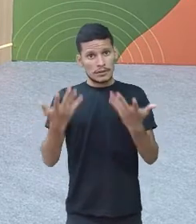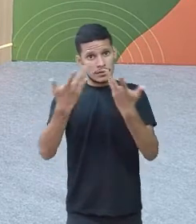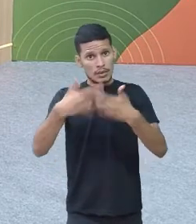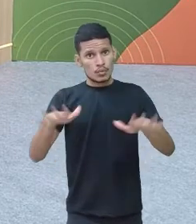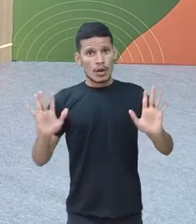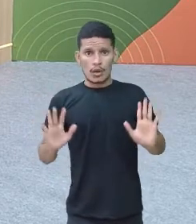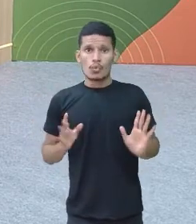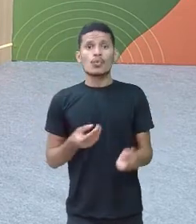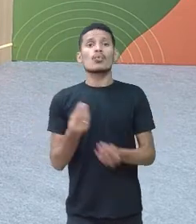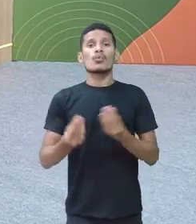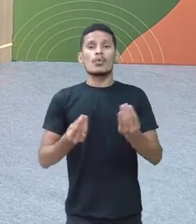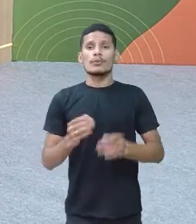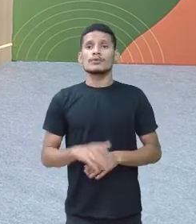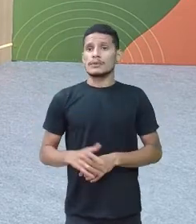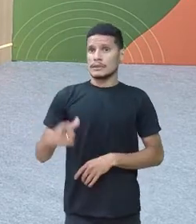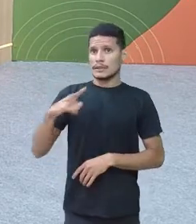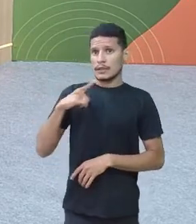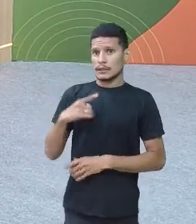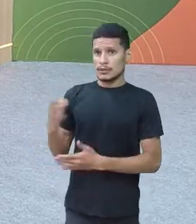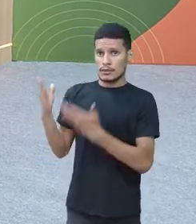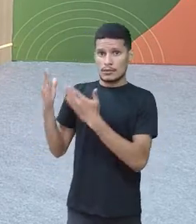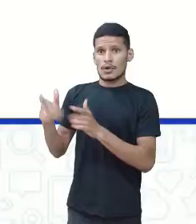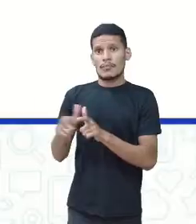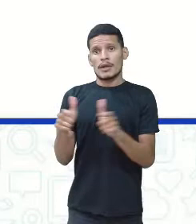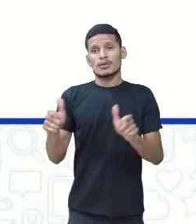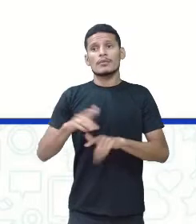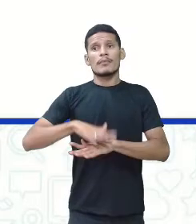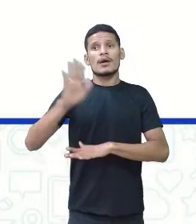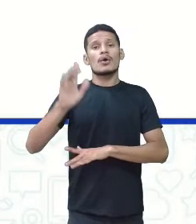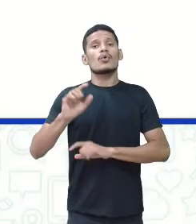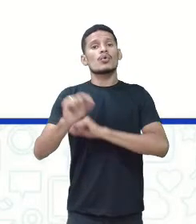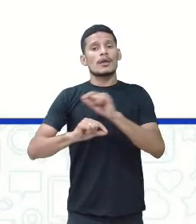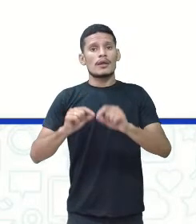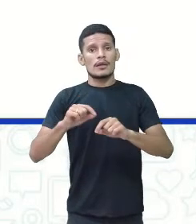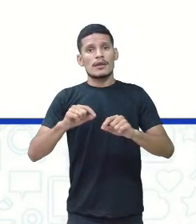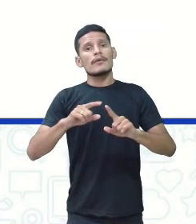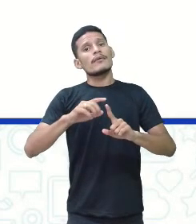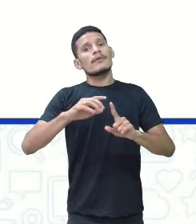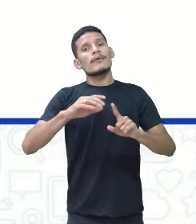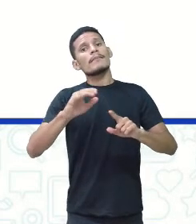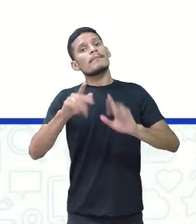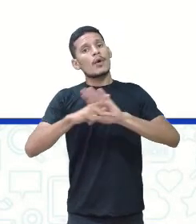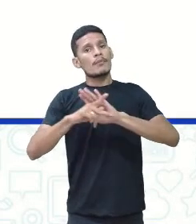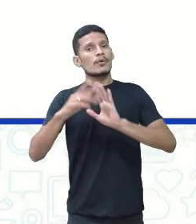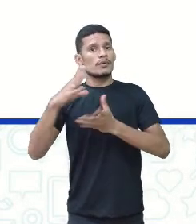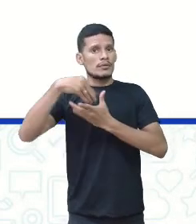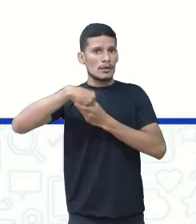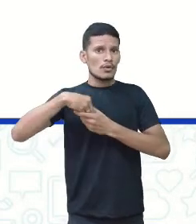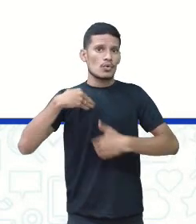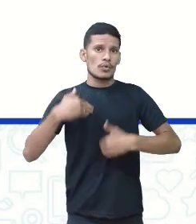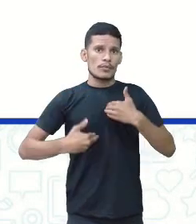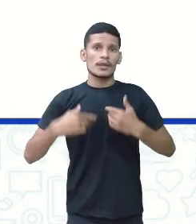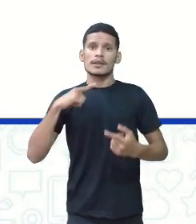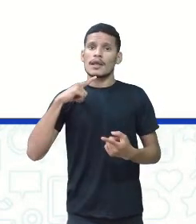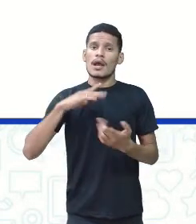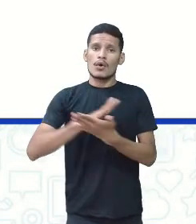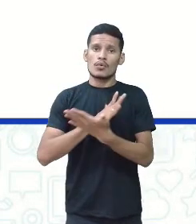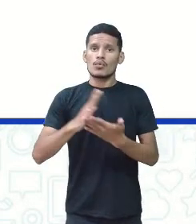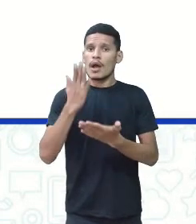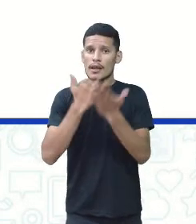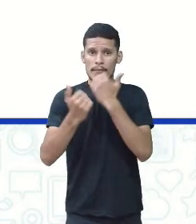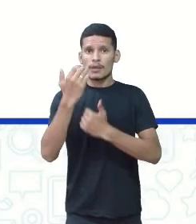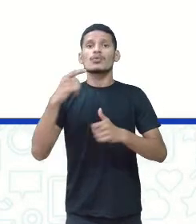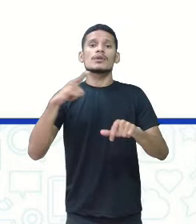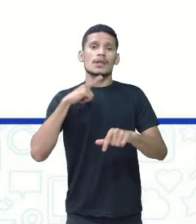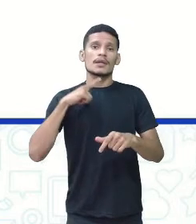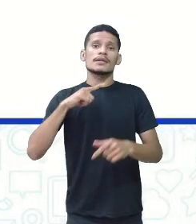naturalmente? Né? Então tem aí, ó, para o aumento e controle natural dos níveis de testosterona, né? Nós temos alimentos que são ricos em